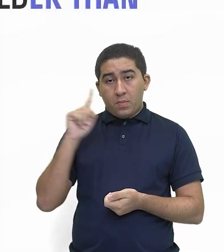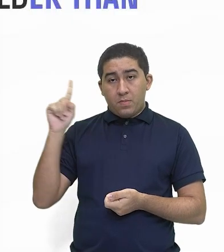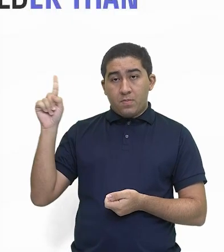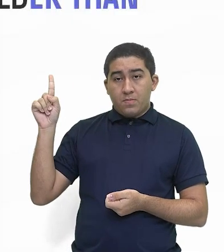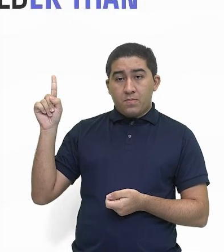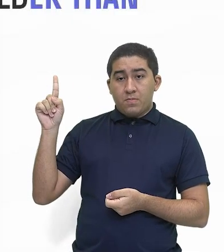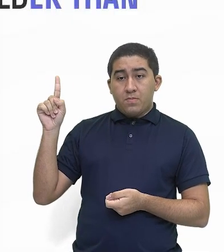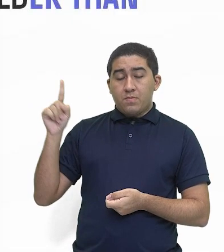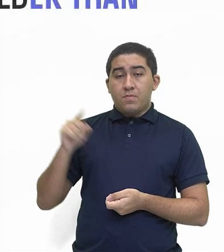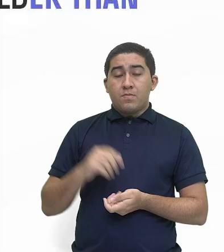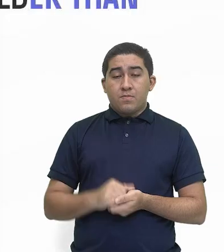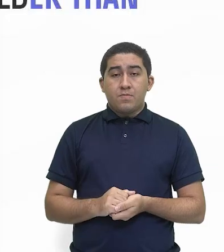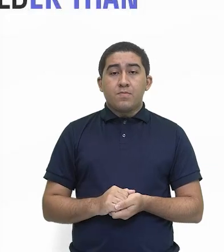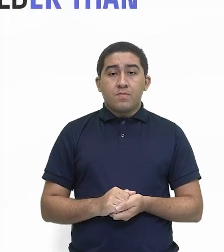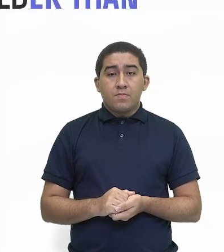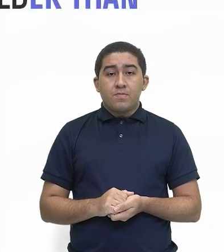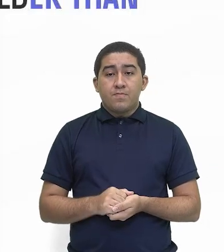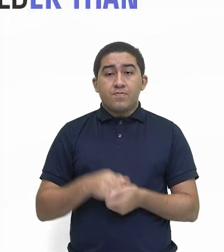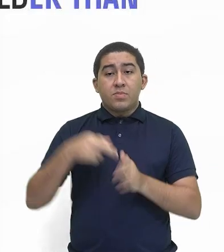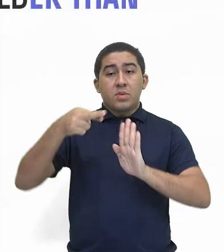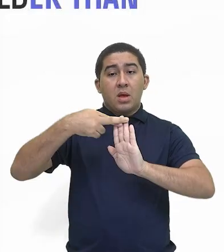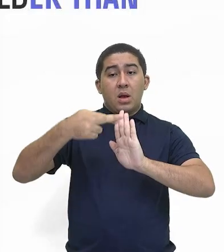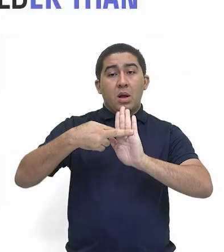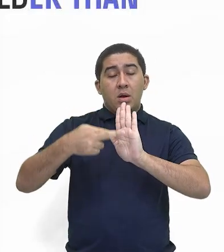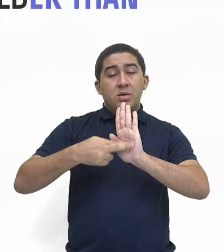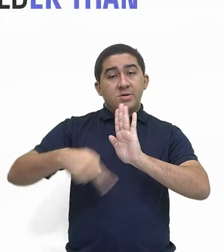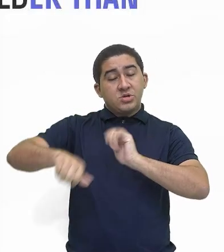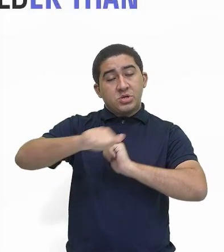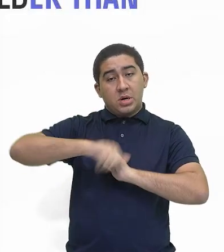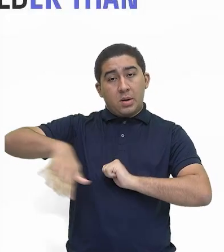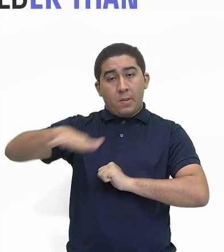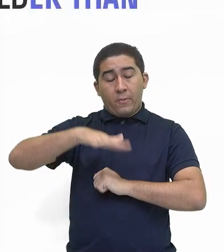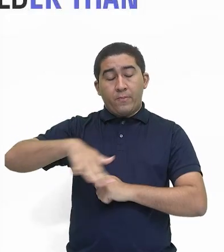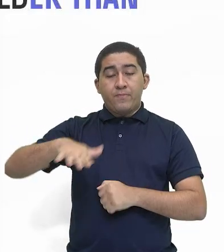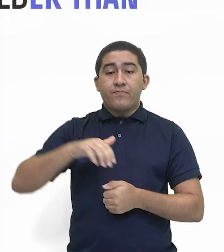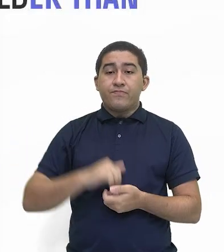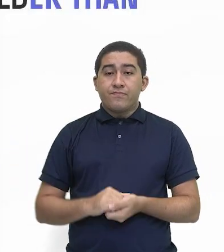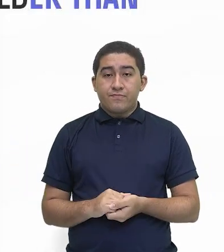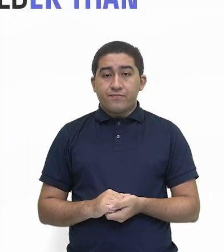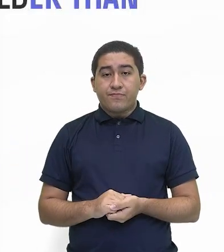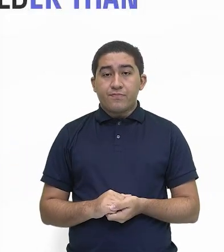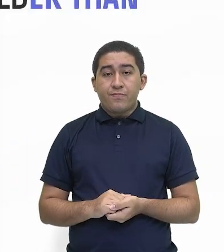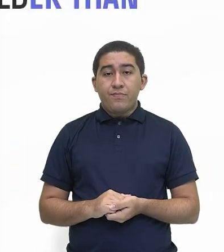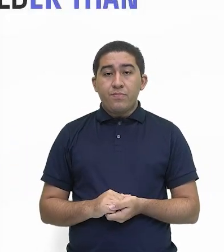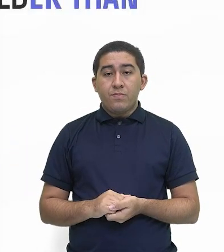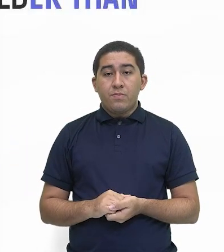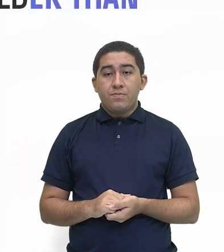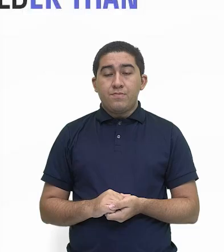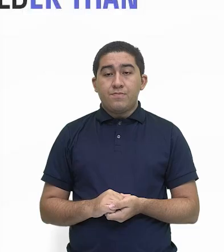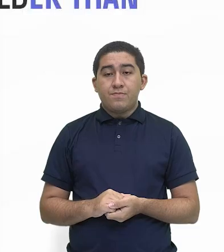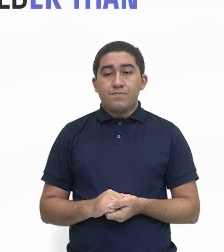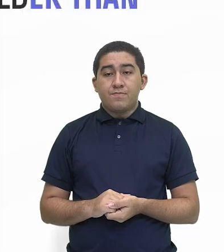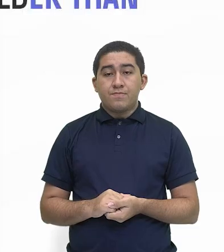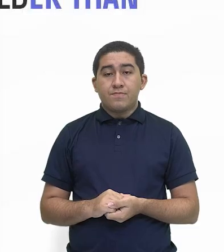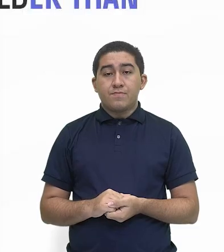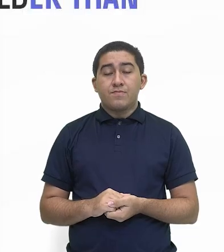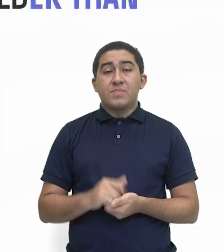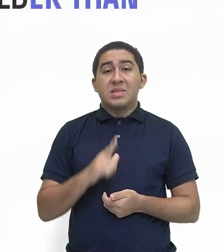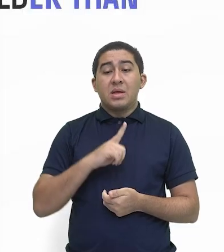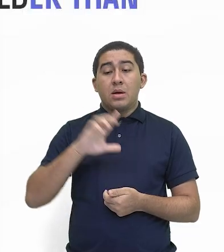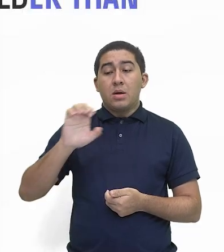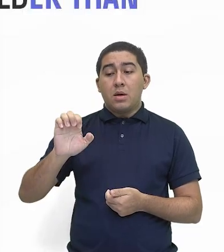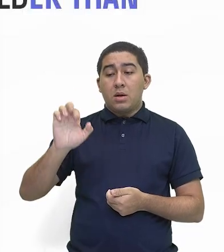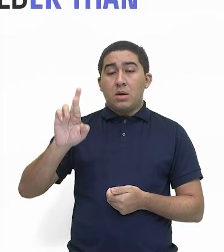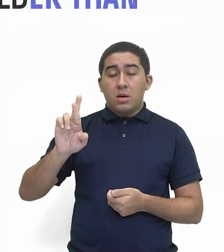Comparative adjectives, a regra geral, ok? Essa é a regra geral. Nós vamos